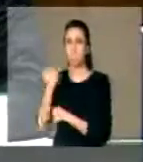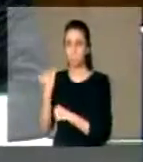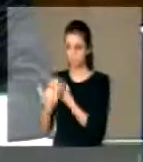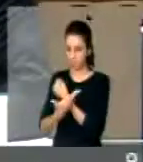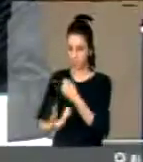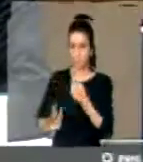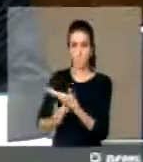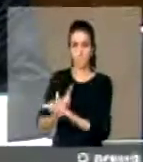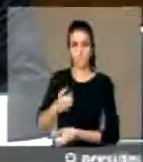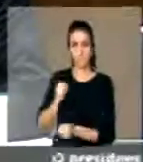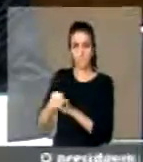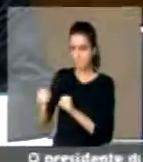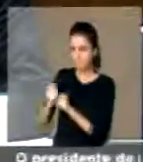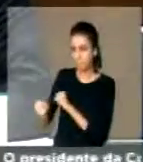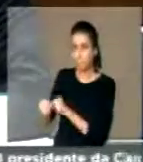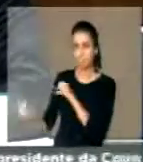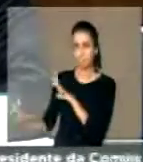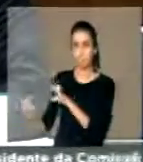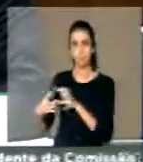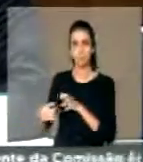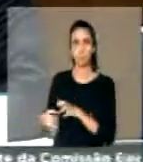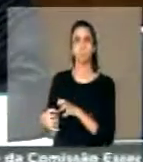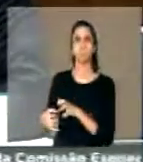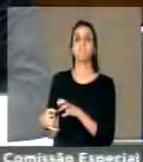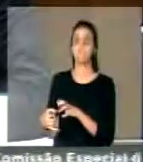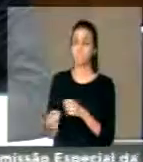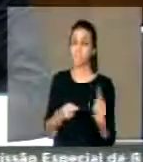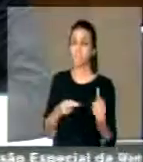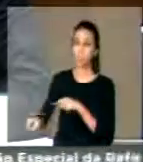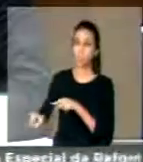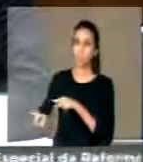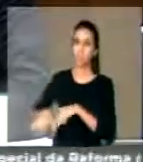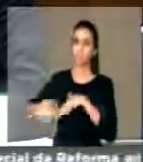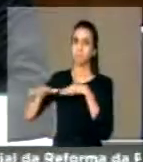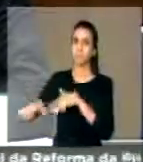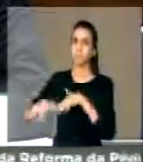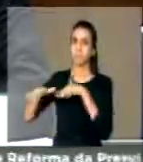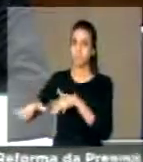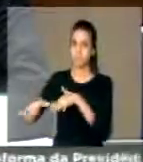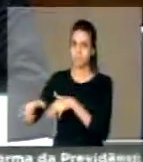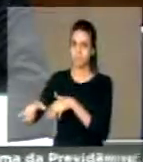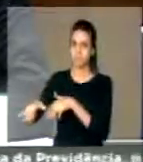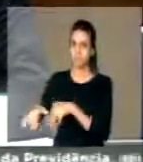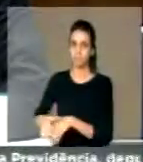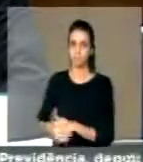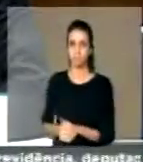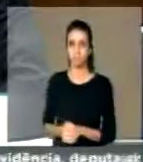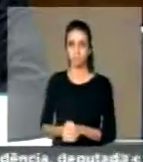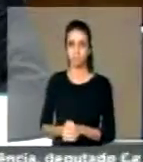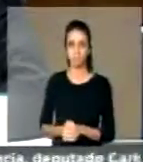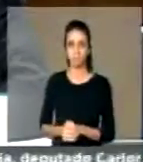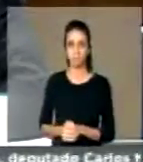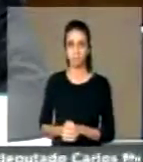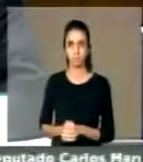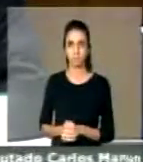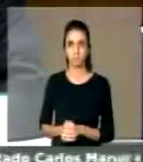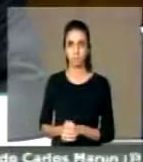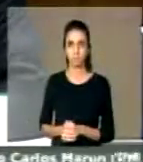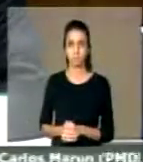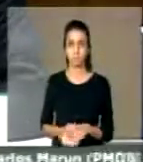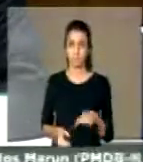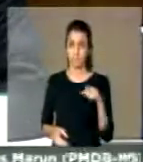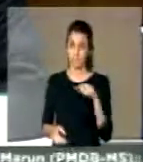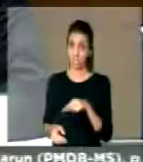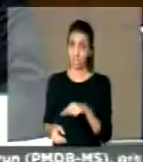não mais se pretender, nem pensar, nem praticar veleidades republicanas. A reação tinha que ser